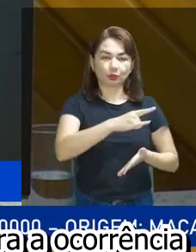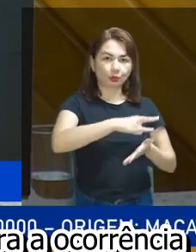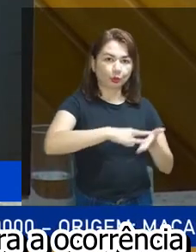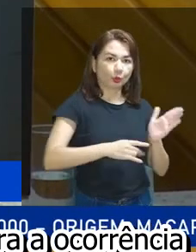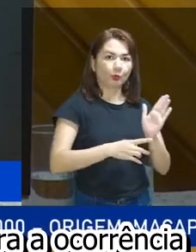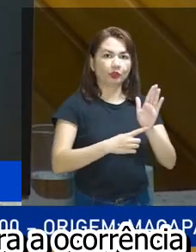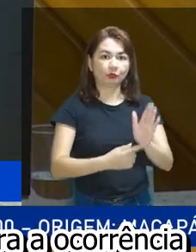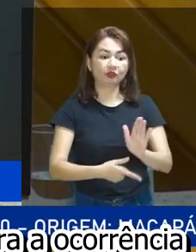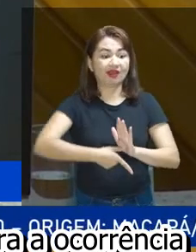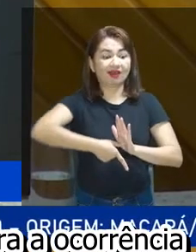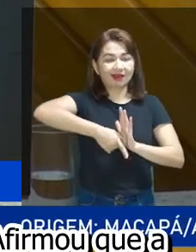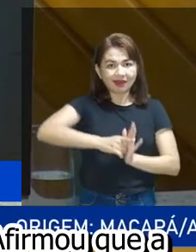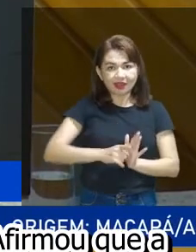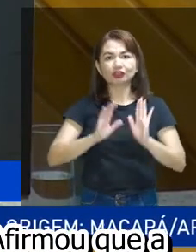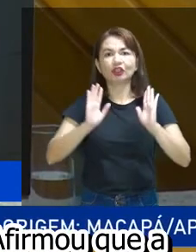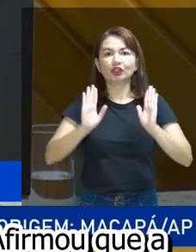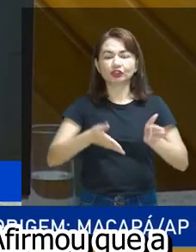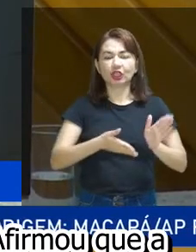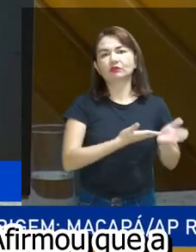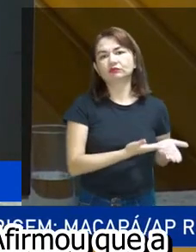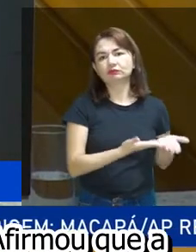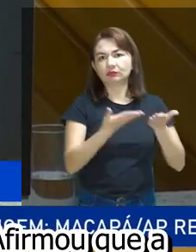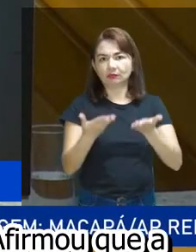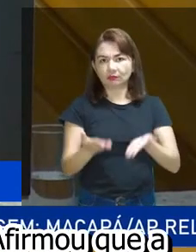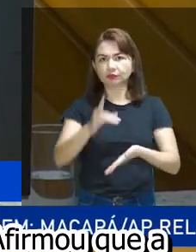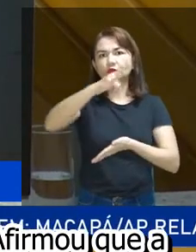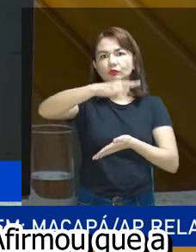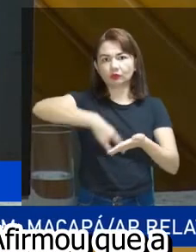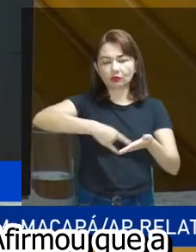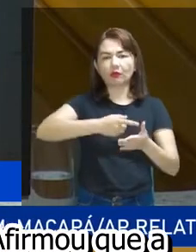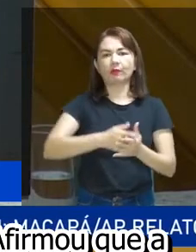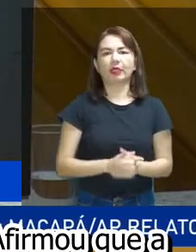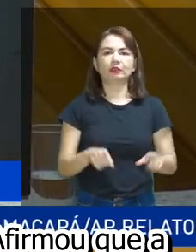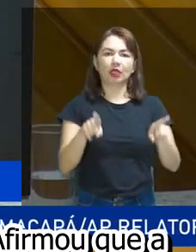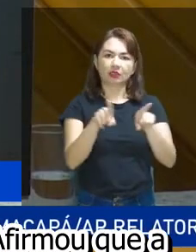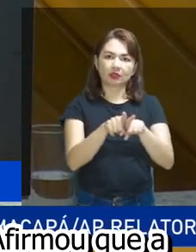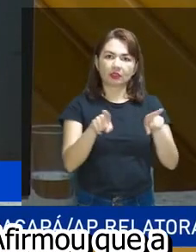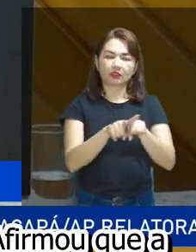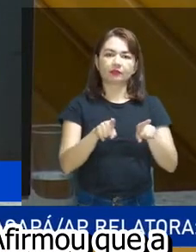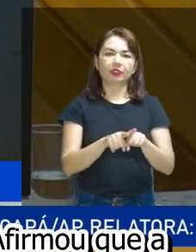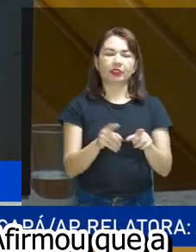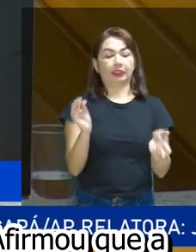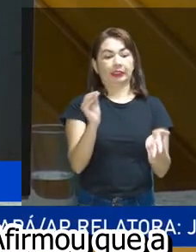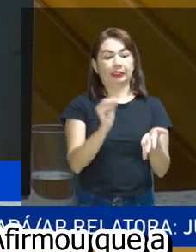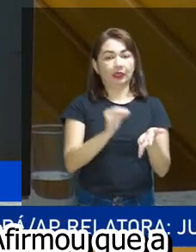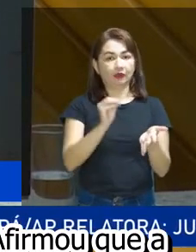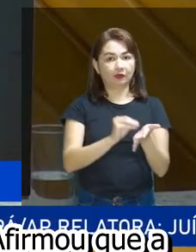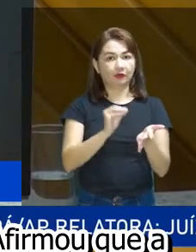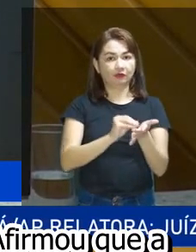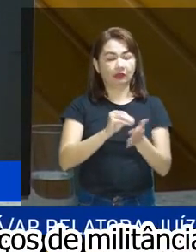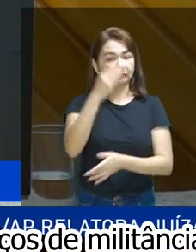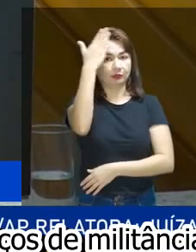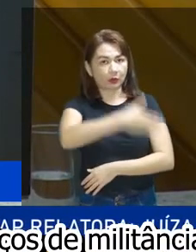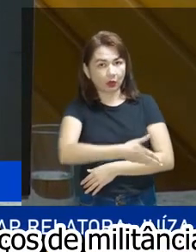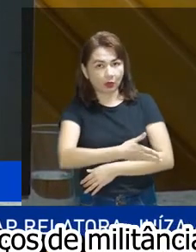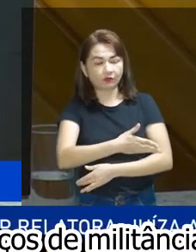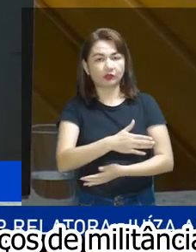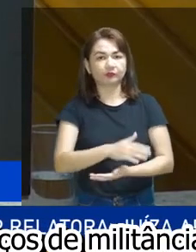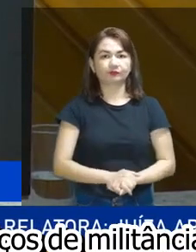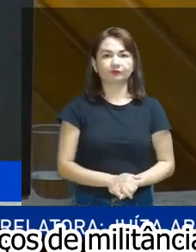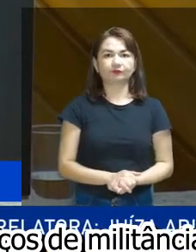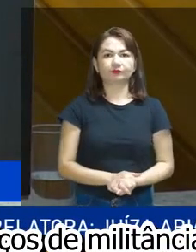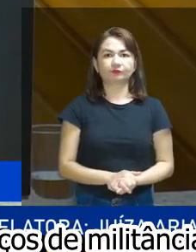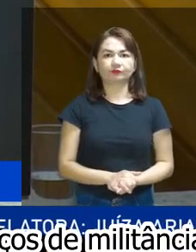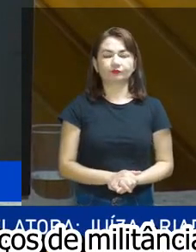de preclusão quanto à apresentação dos documentos. Afirmou que há omissão no que tange à comprovação